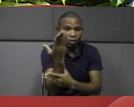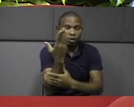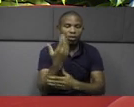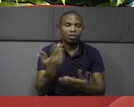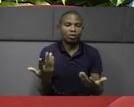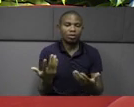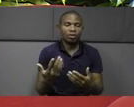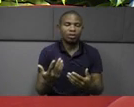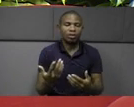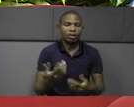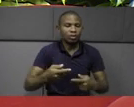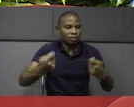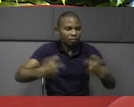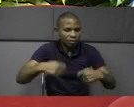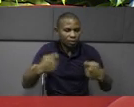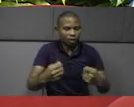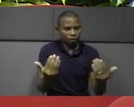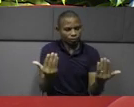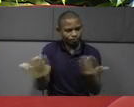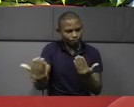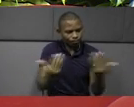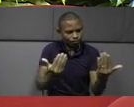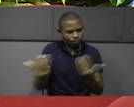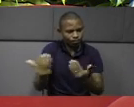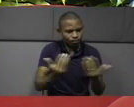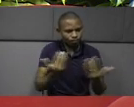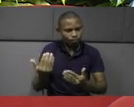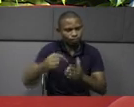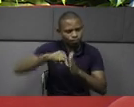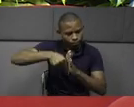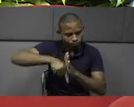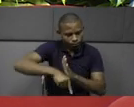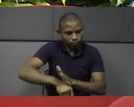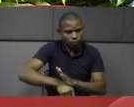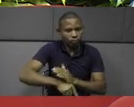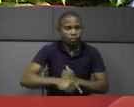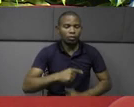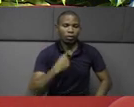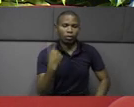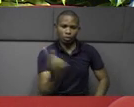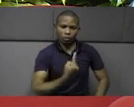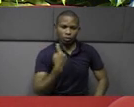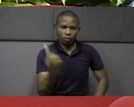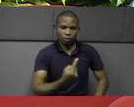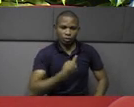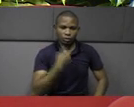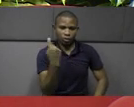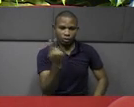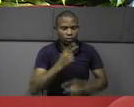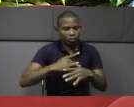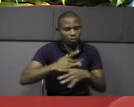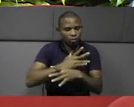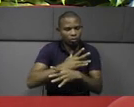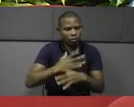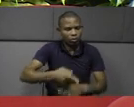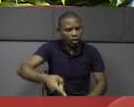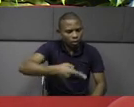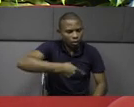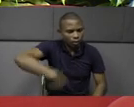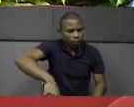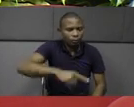diagnóstico profundo vamos dizer assim de todo o arcabouço no campo da cidade que a gente conseguiu construir